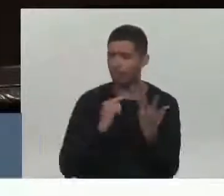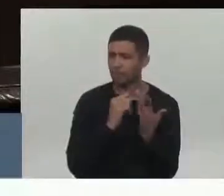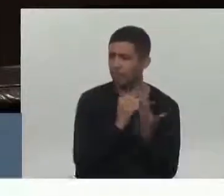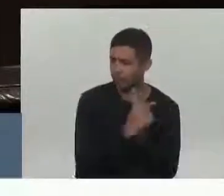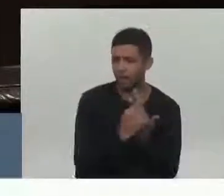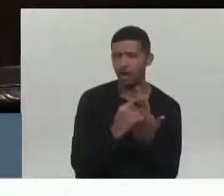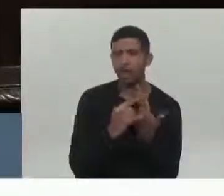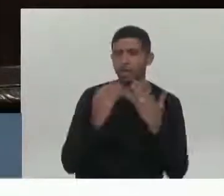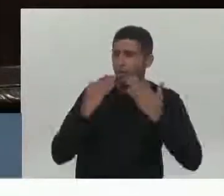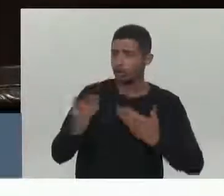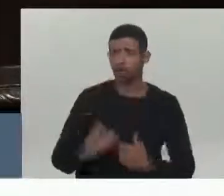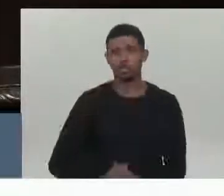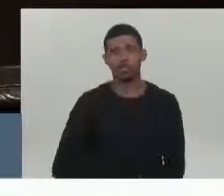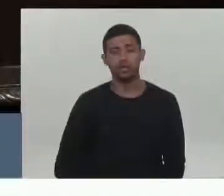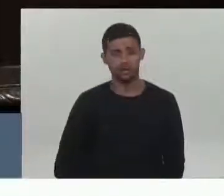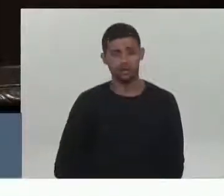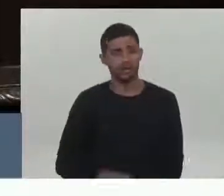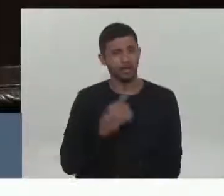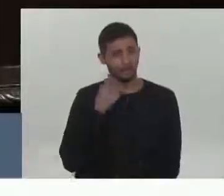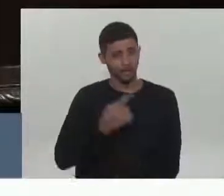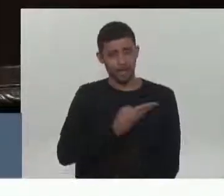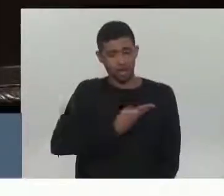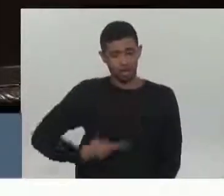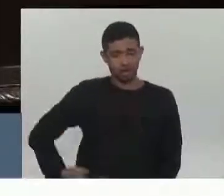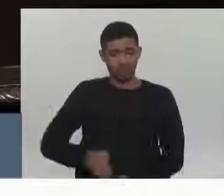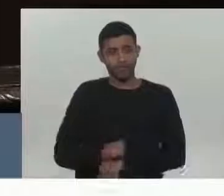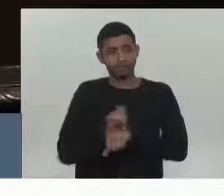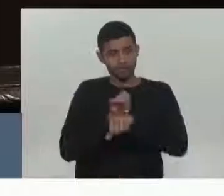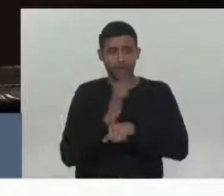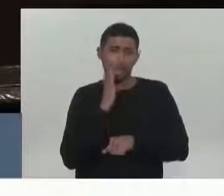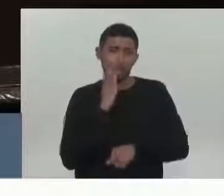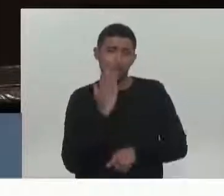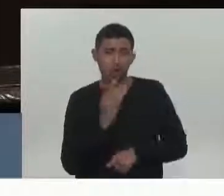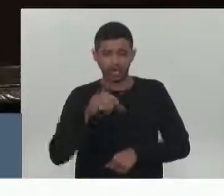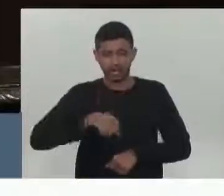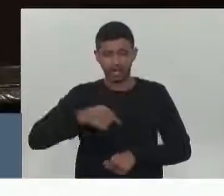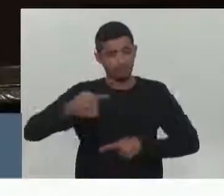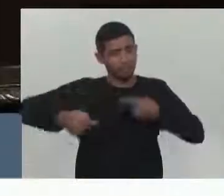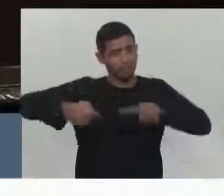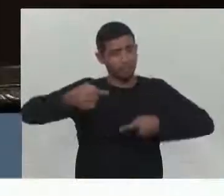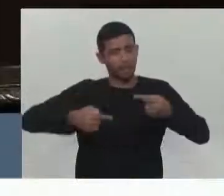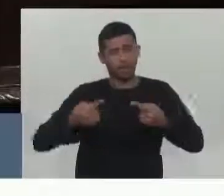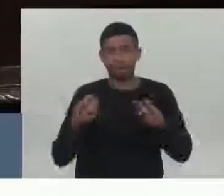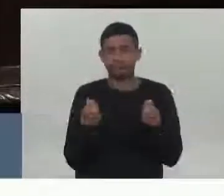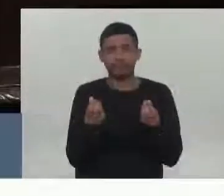do Estado tem trazido ao debate